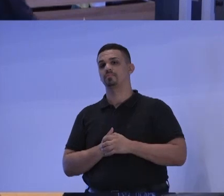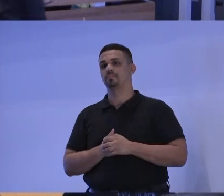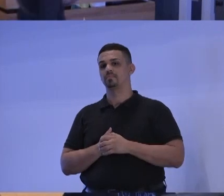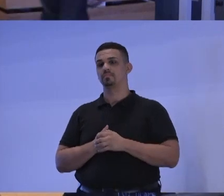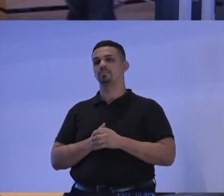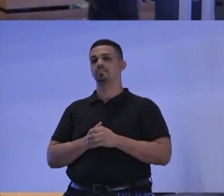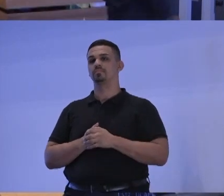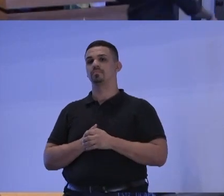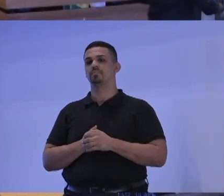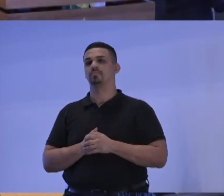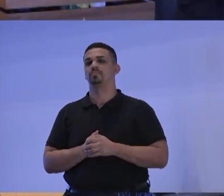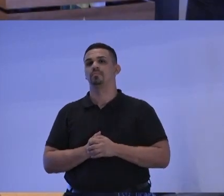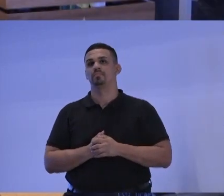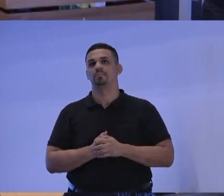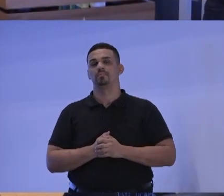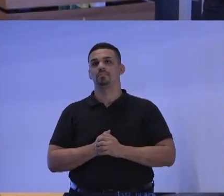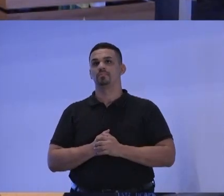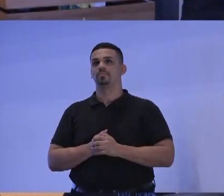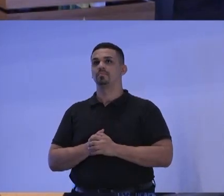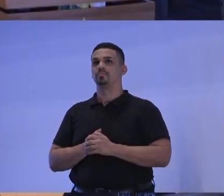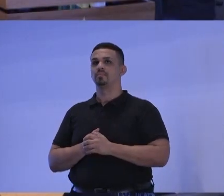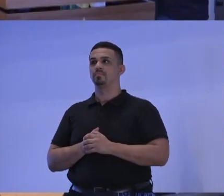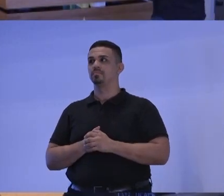Como é que volta?